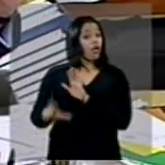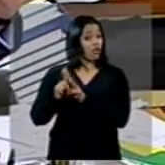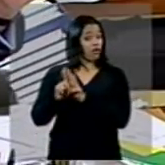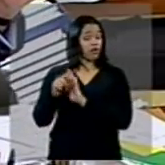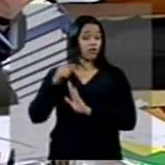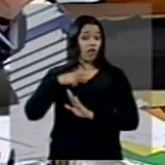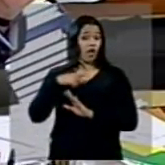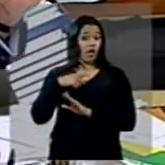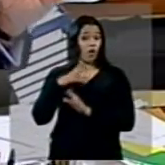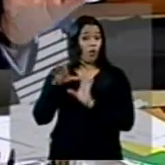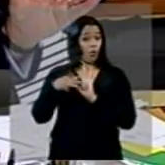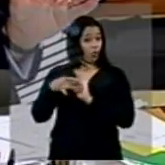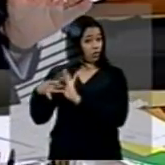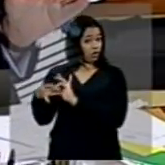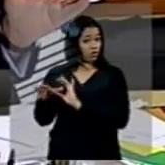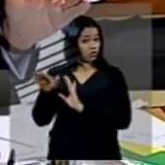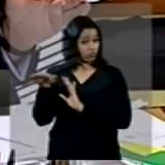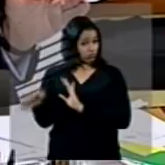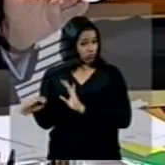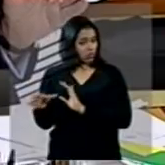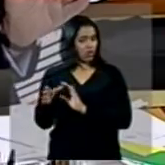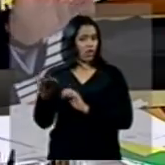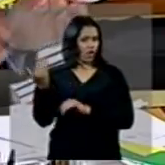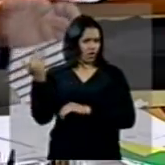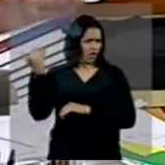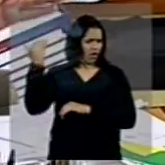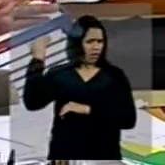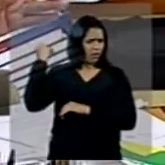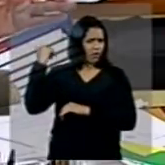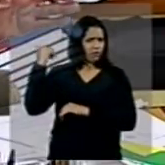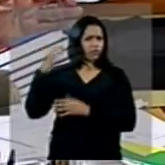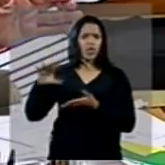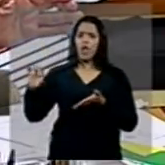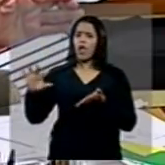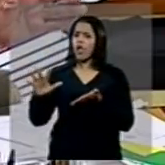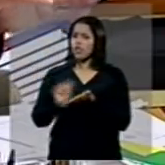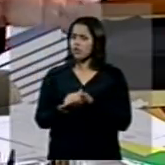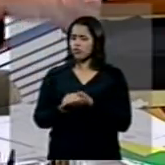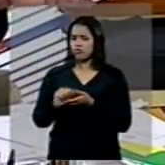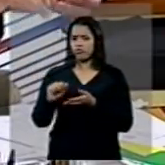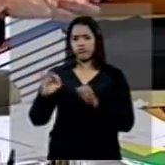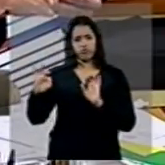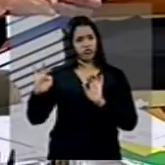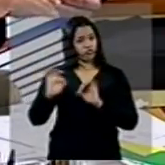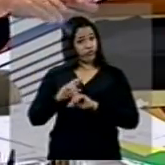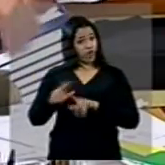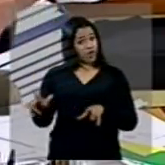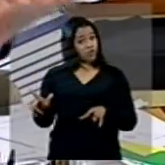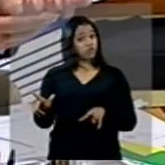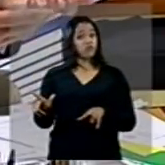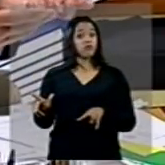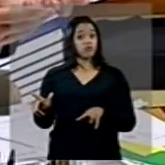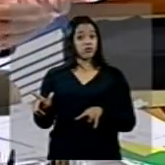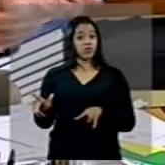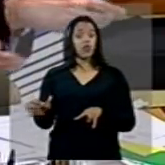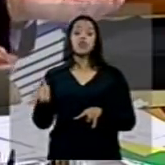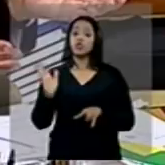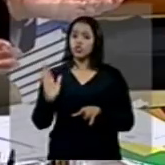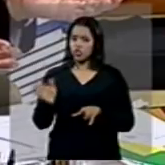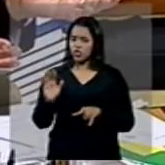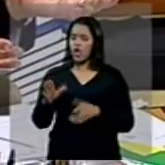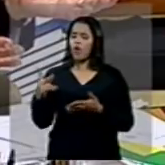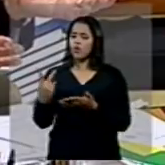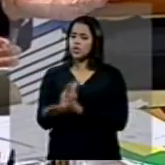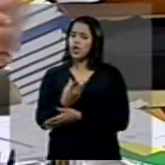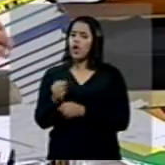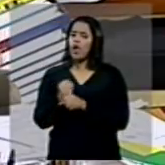realidade. À época, o cadastramento era diverso. E esse cadastramento ele foi feito a partir